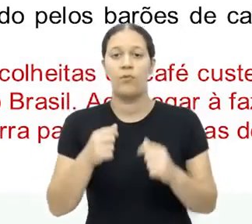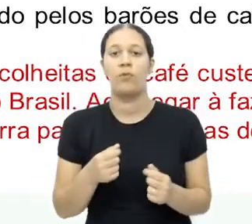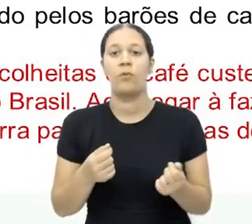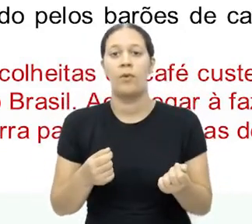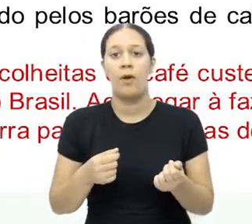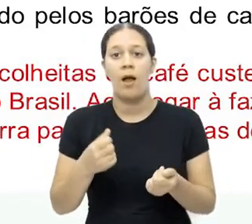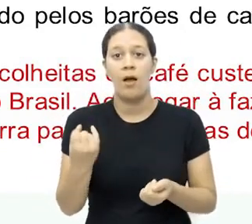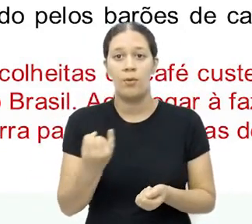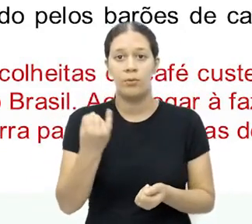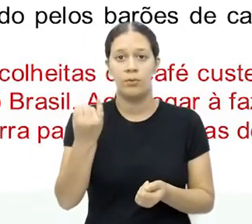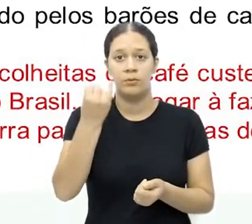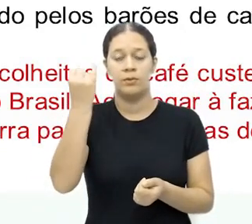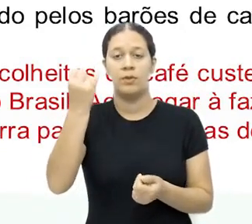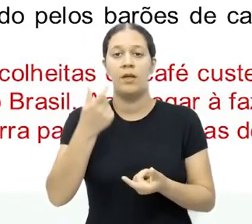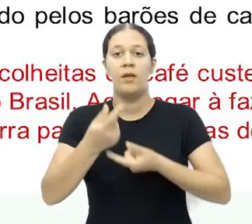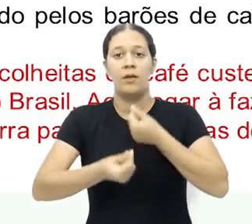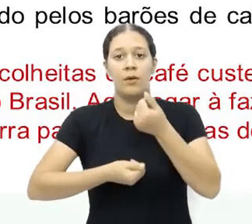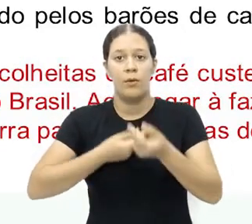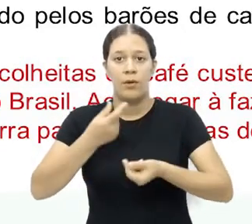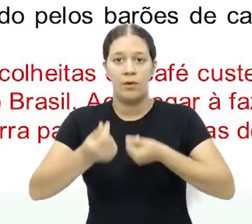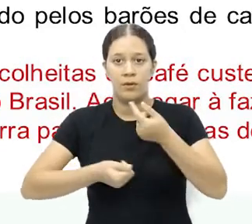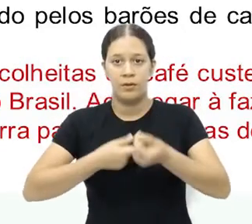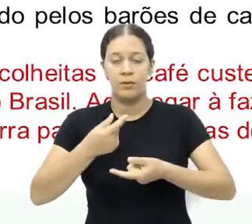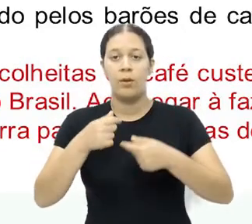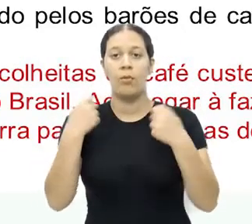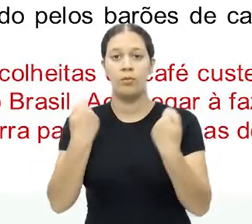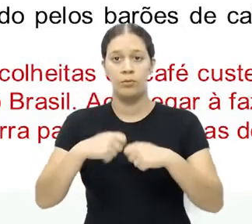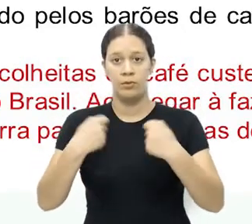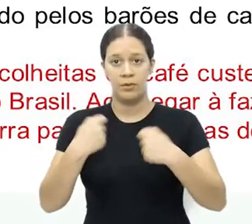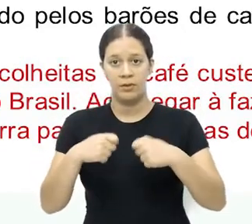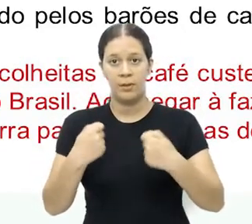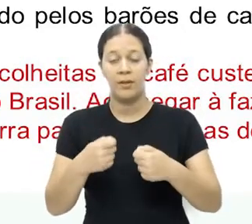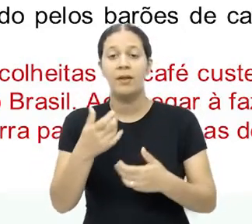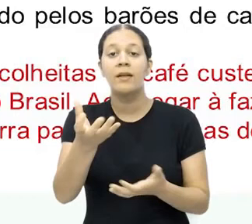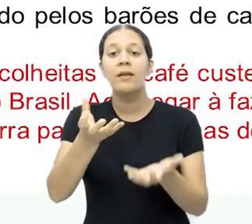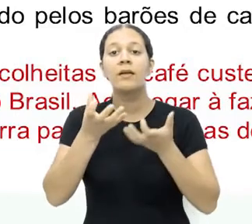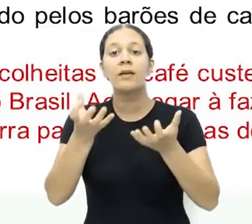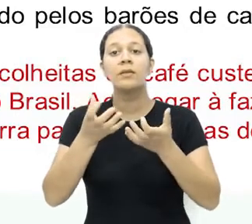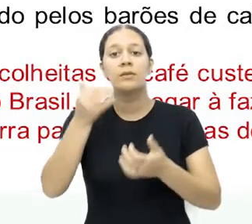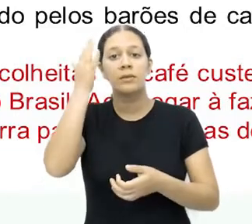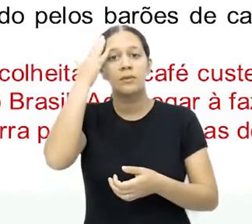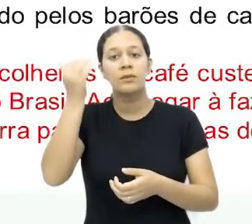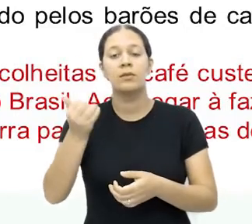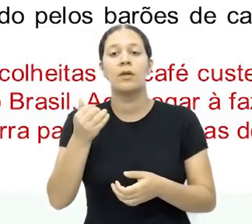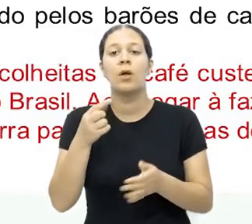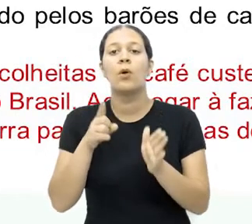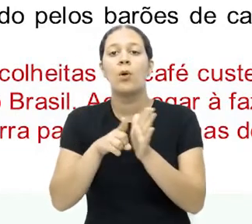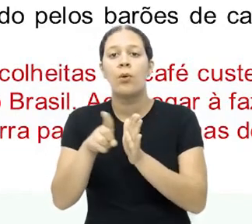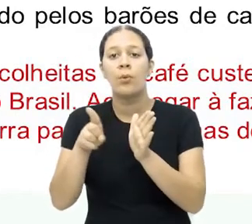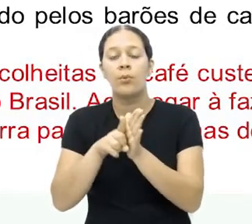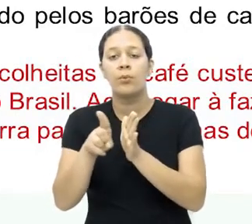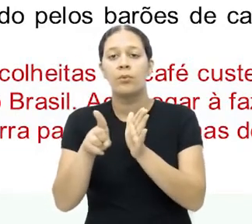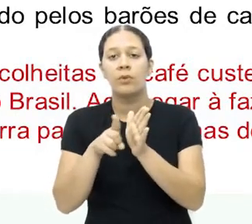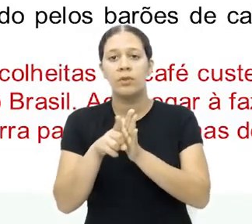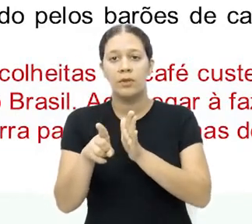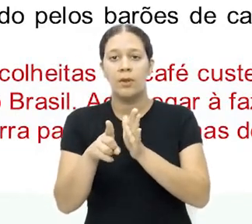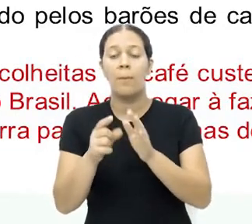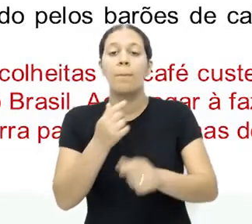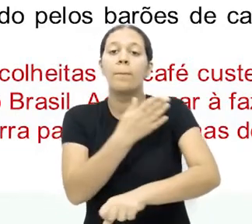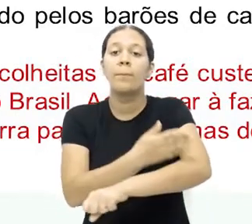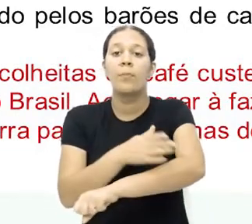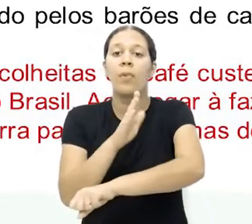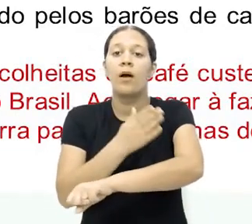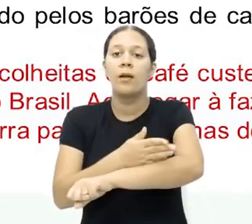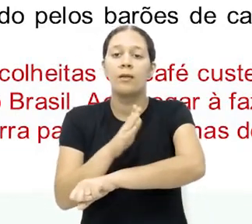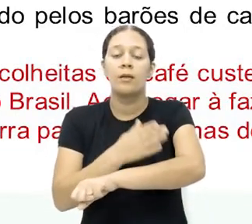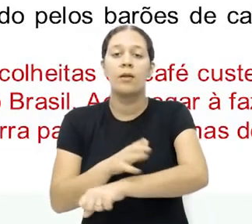a fonte de acumulação de capitais necessário. Ou seja, ele quer saber, nessa questão aí, de forma prática